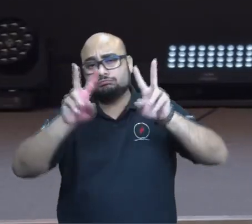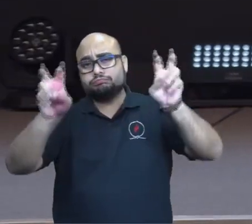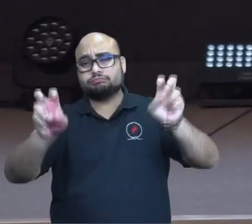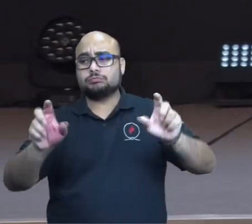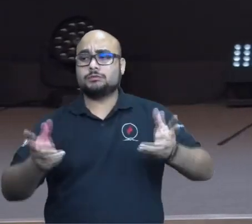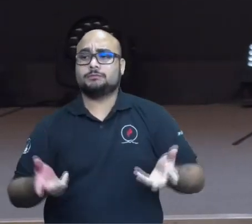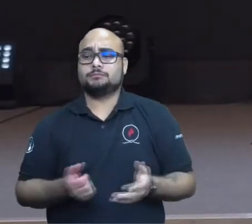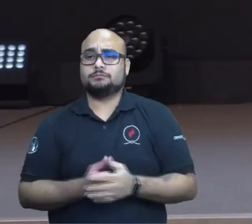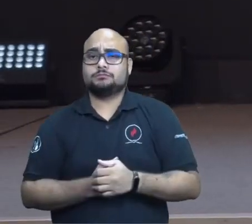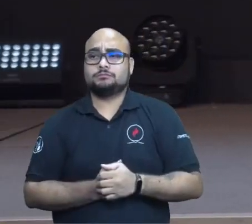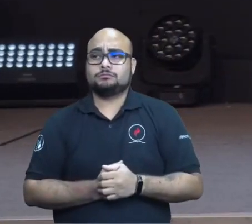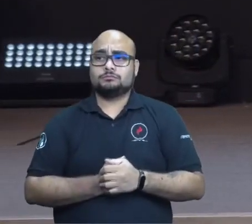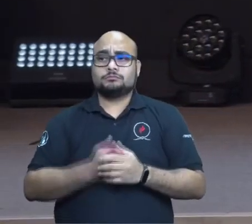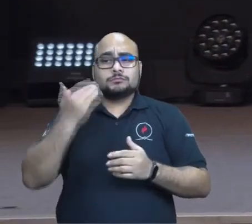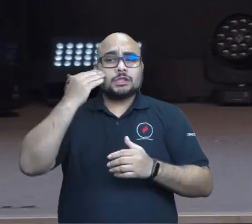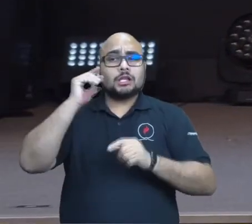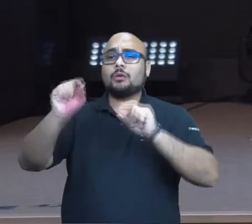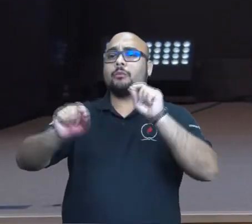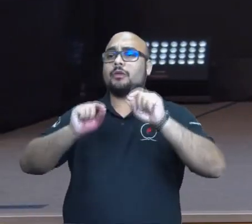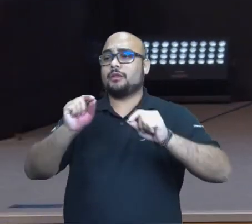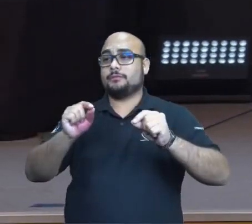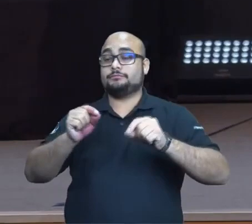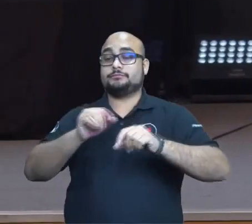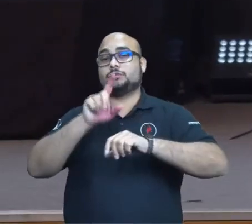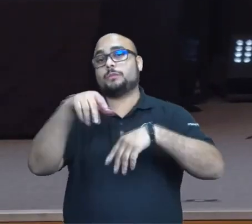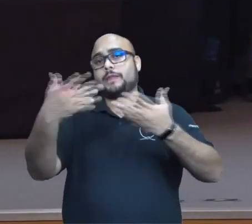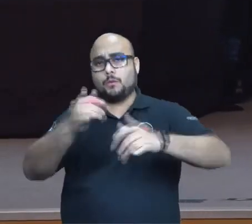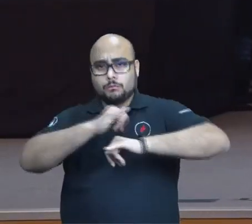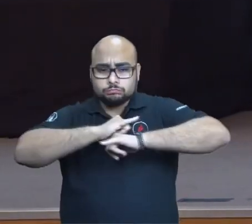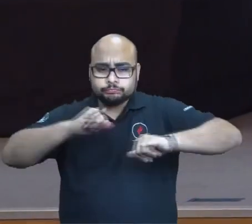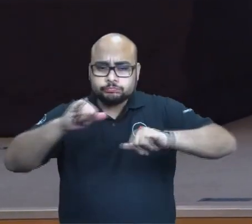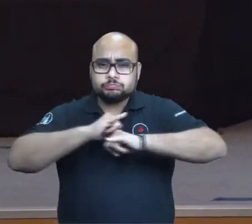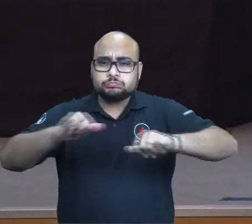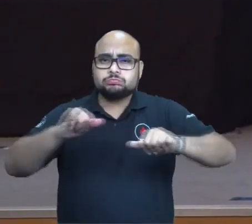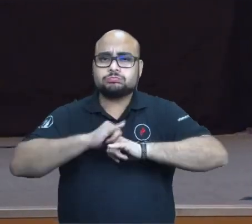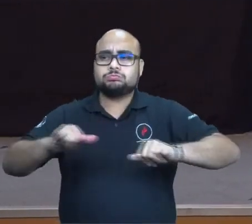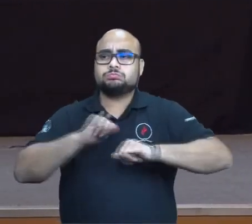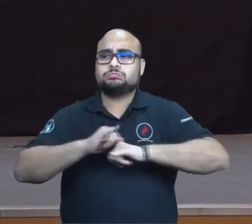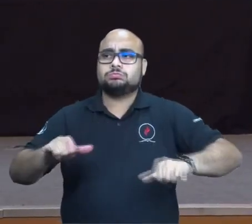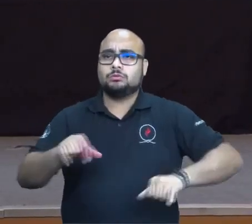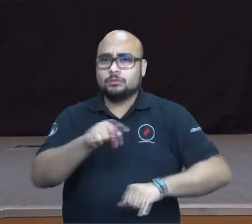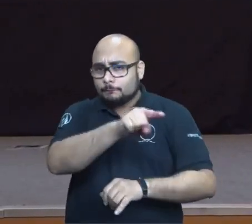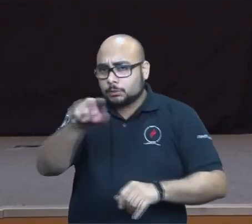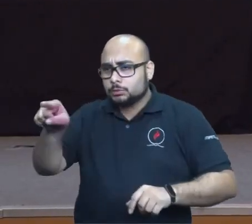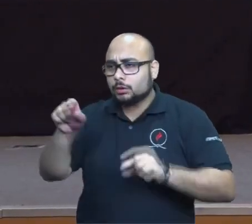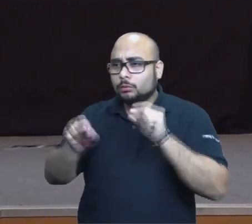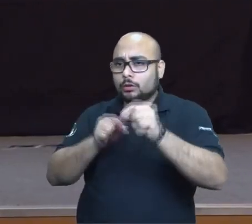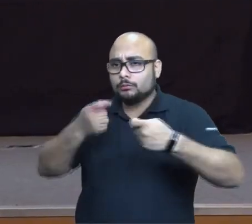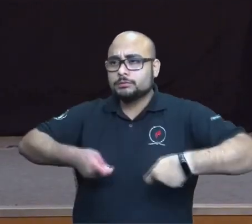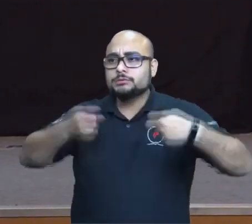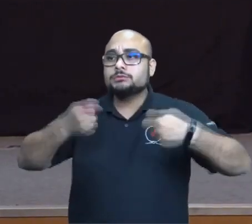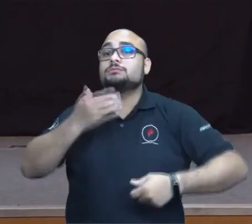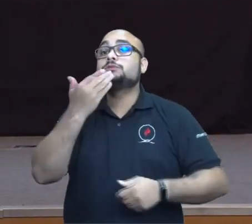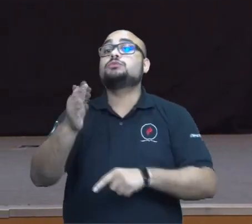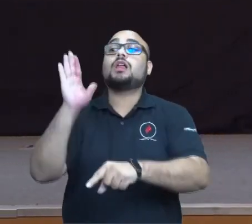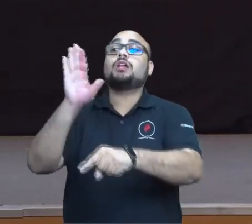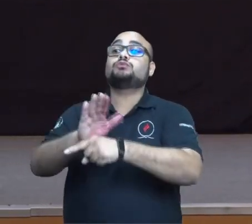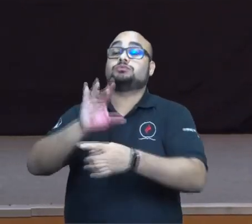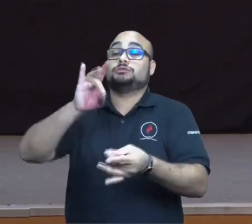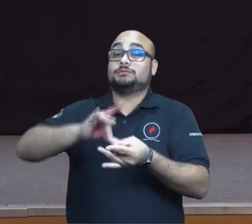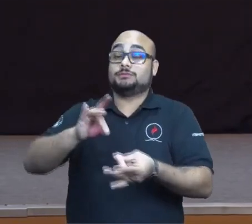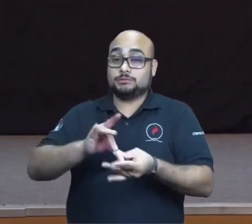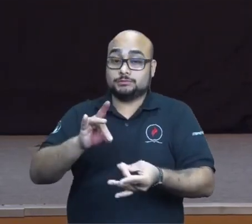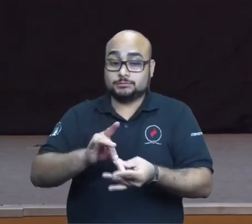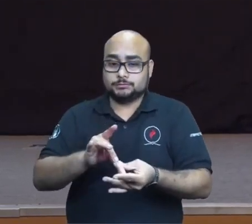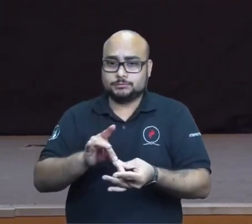e sabe o que eu quero dizer que eu estou muito desejoso e creio que o Céu também de que você seja essa pessoa quem a pessoa que vai